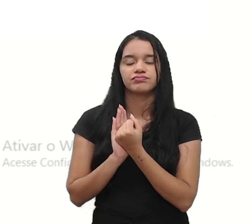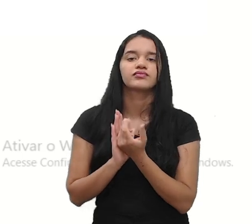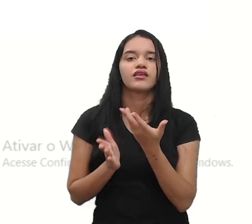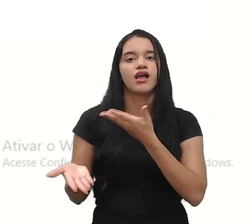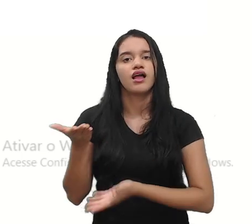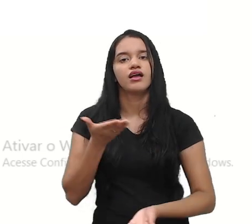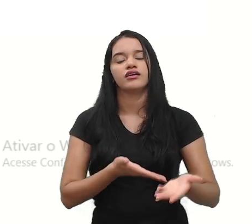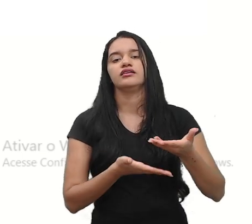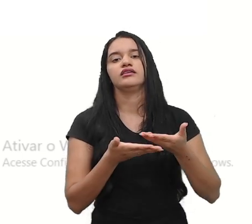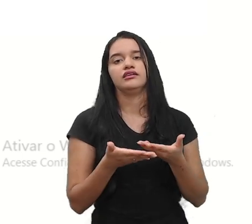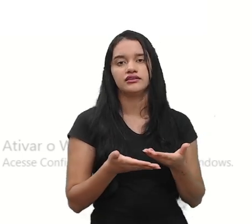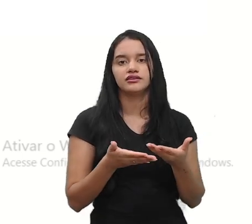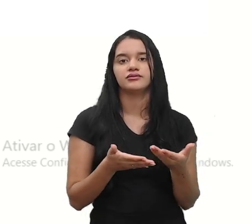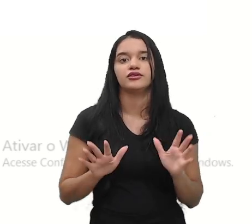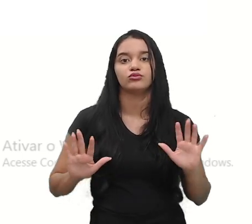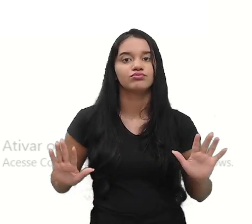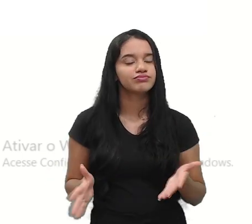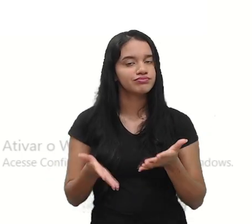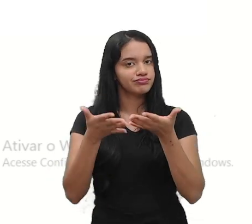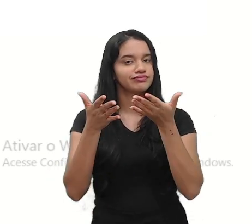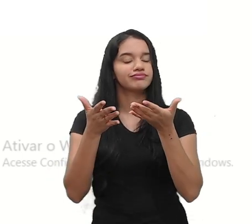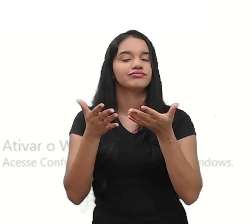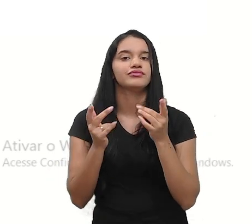relação deles com o fortalecimento